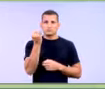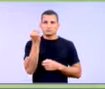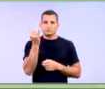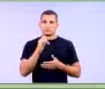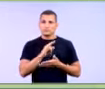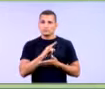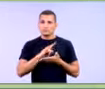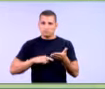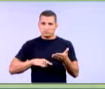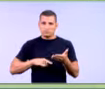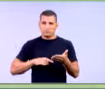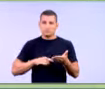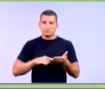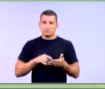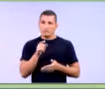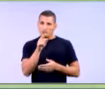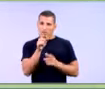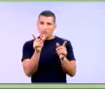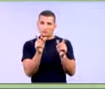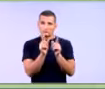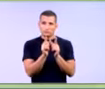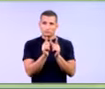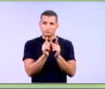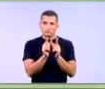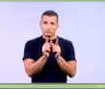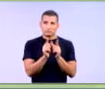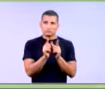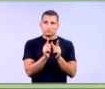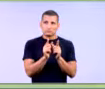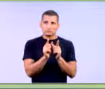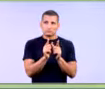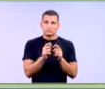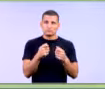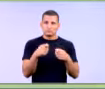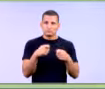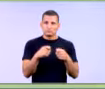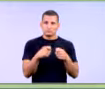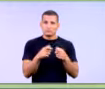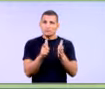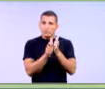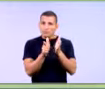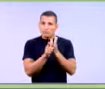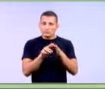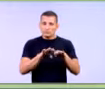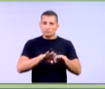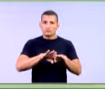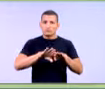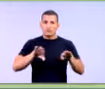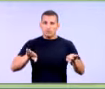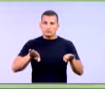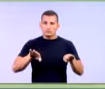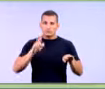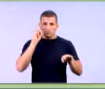documento. Então, esse resumo, ele tem que ficar em folha separada, lembrando, resumo da língua